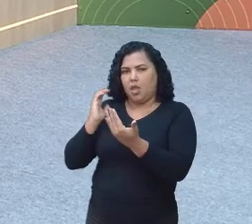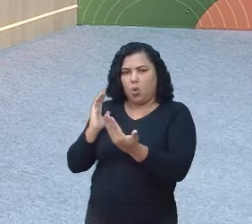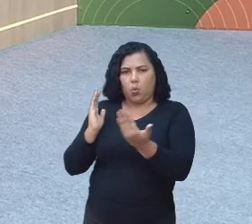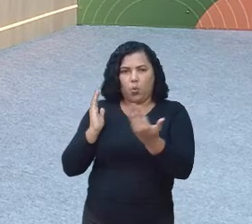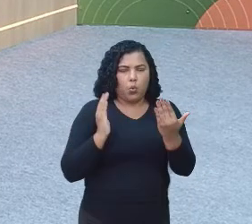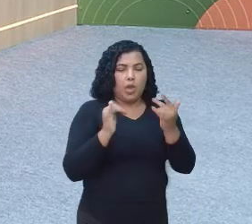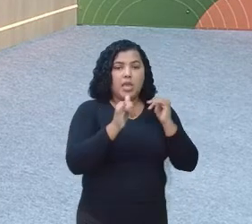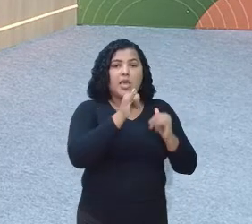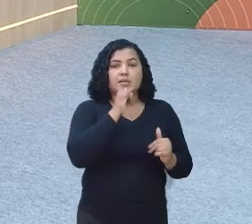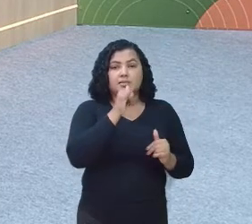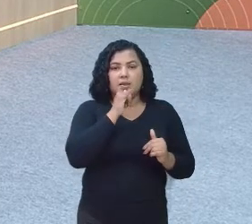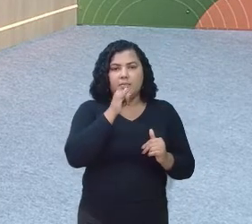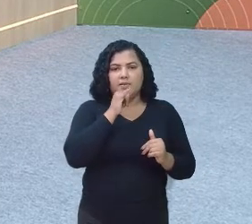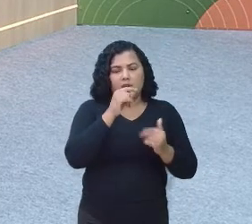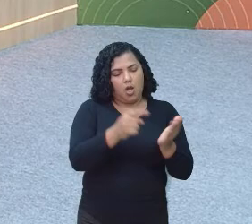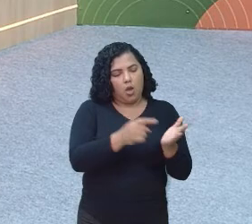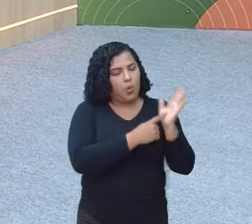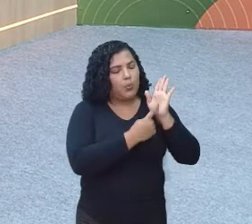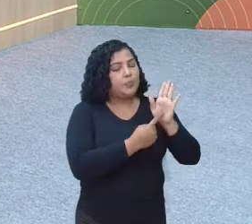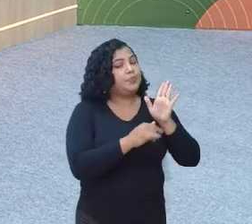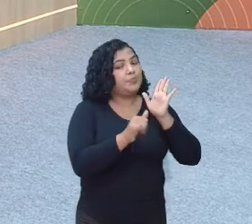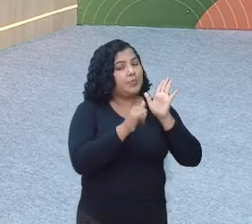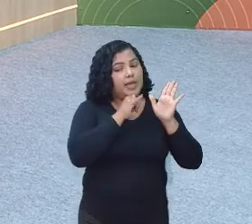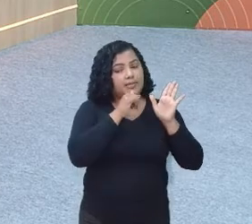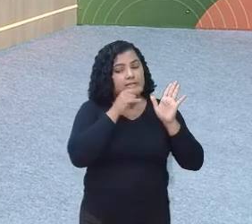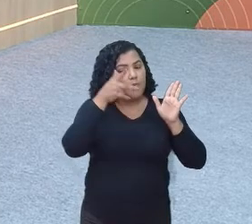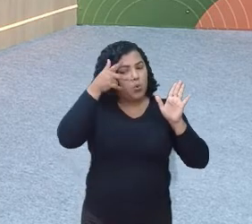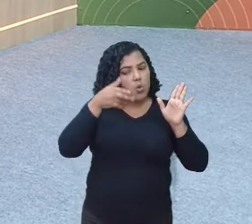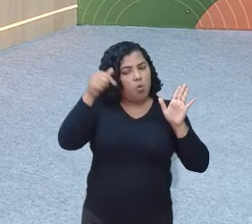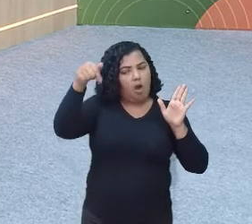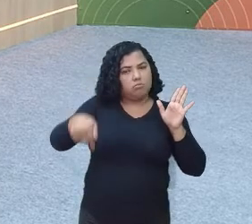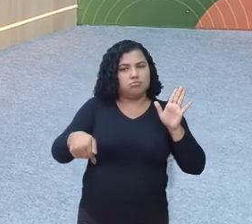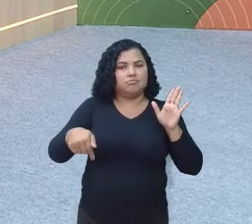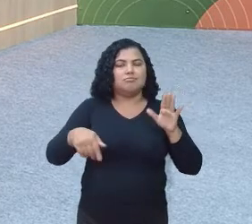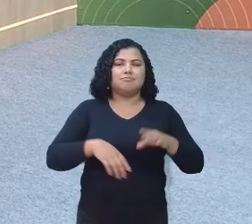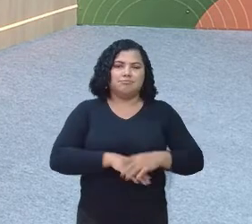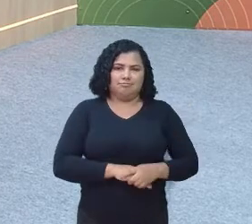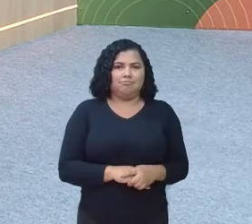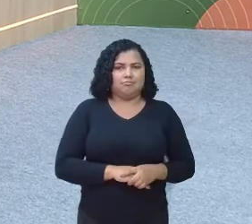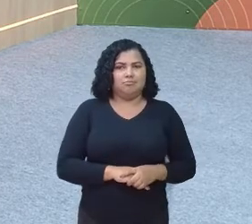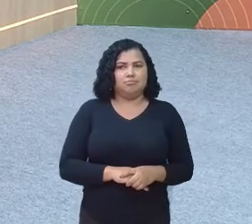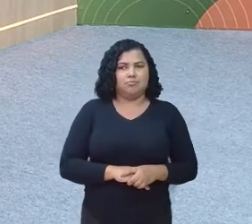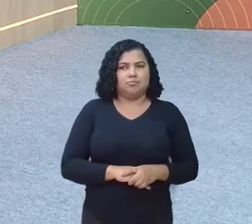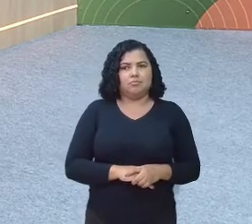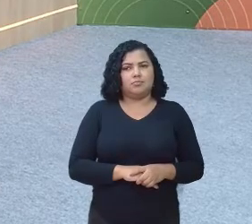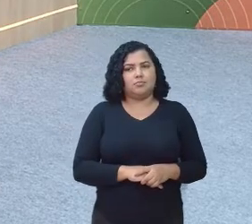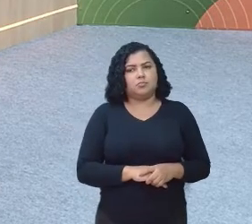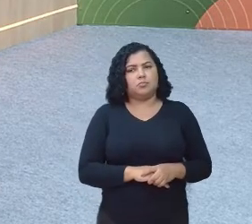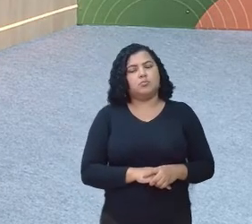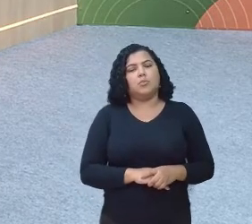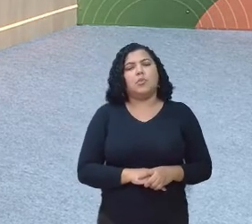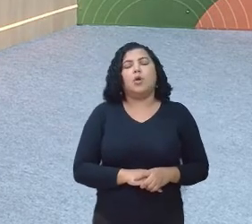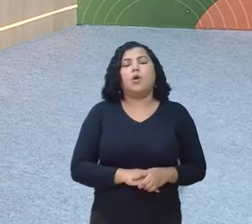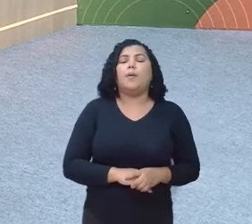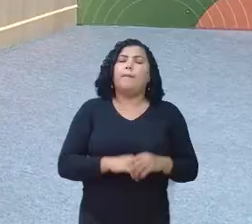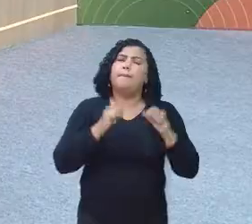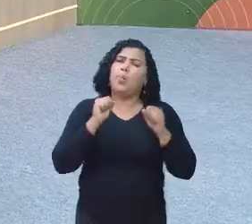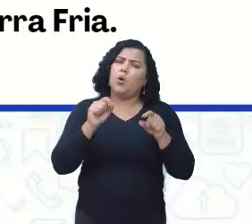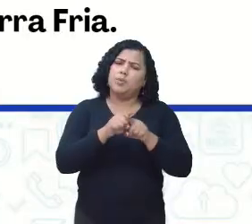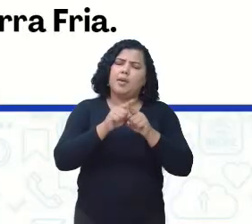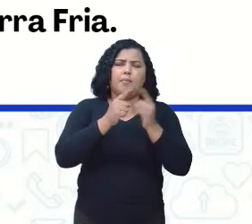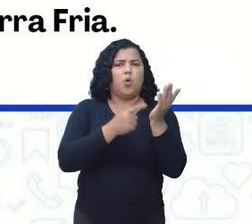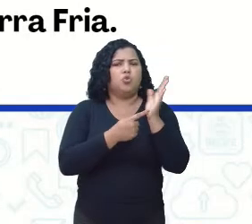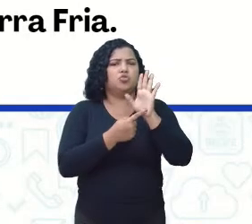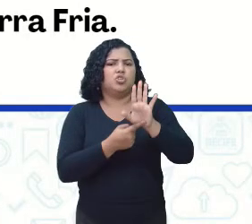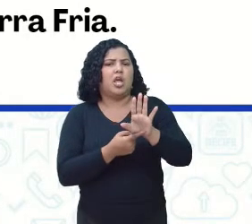e aí fazer essa exemplificação, né? Mostrar através do exemplo. Você pode referenciar algum momento histórico de conflito